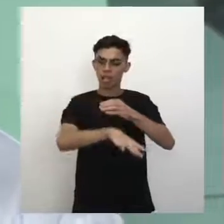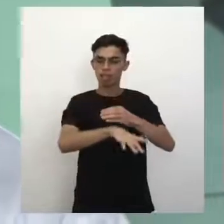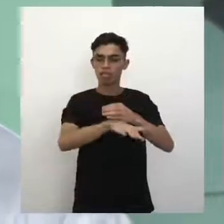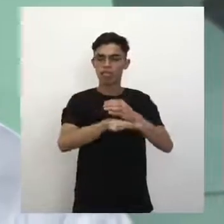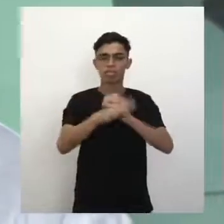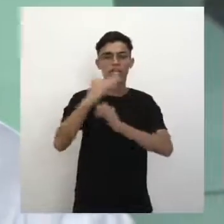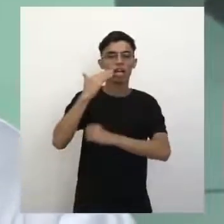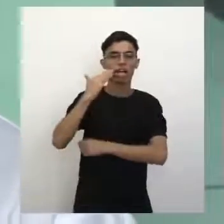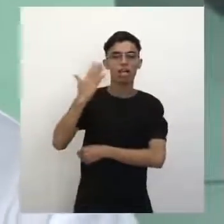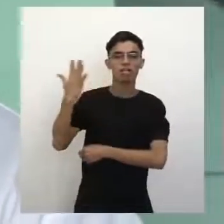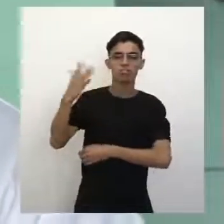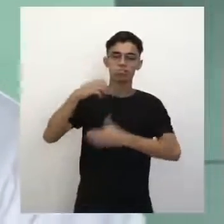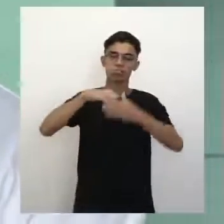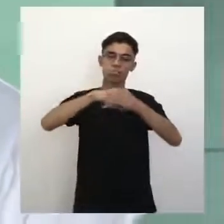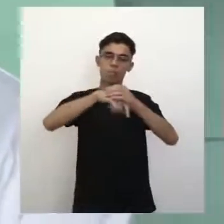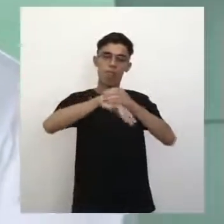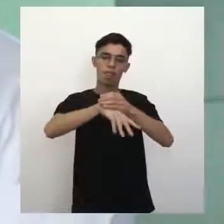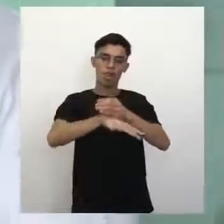raiz.